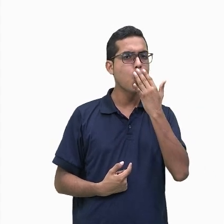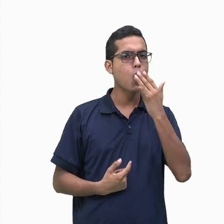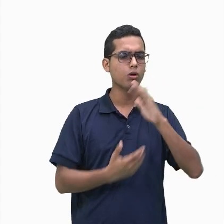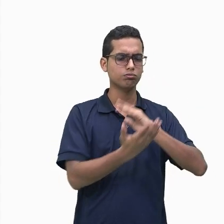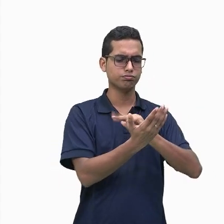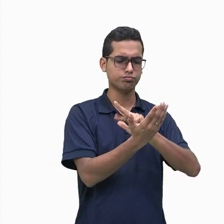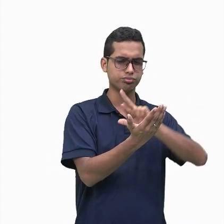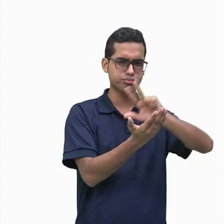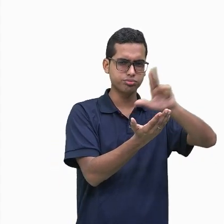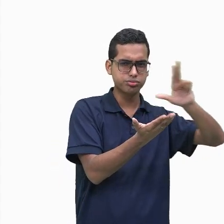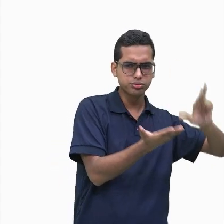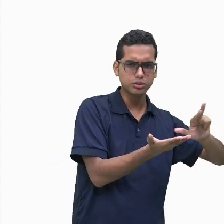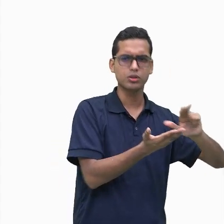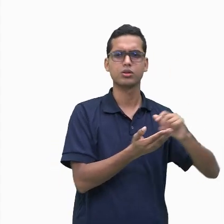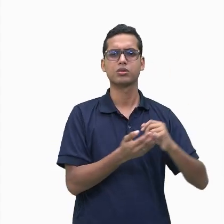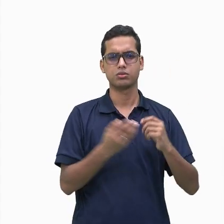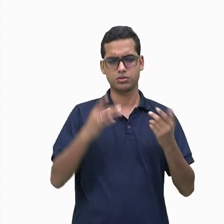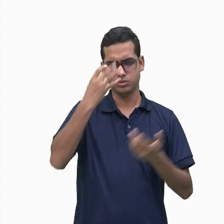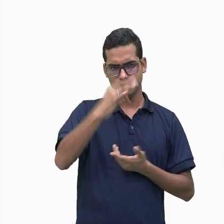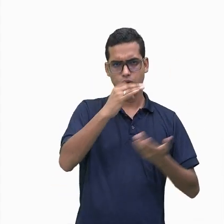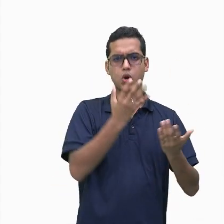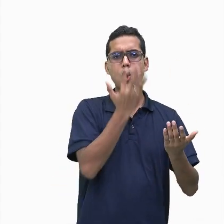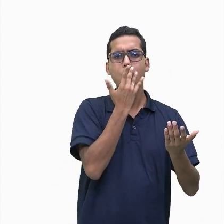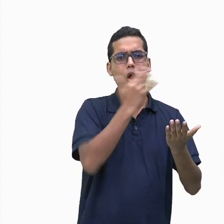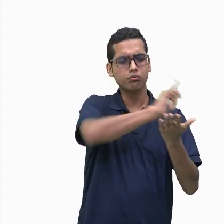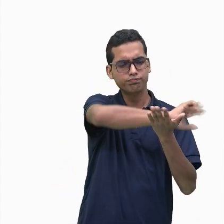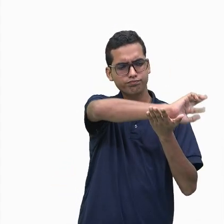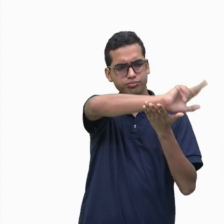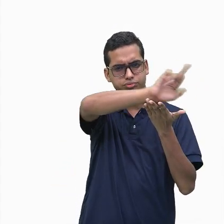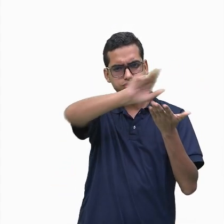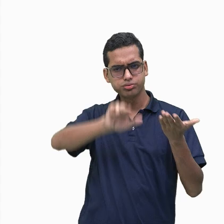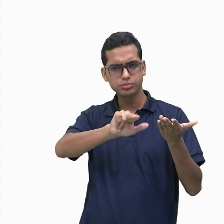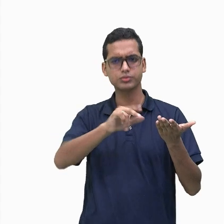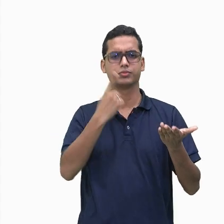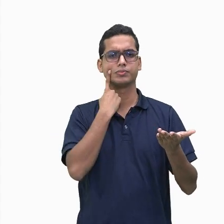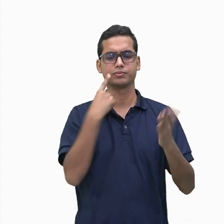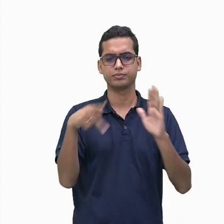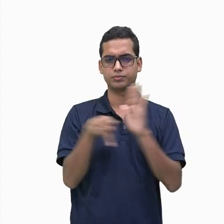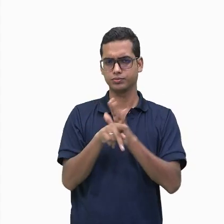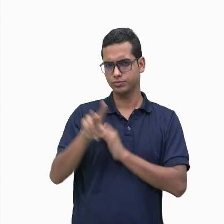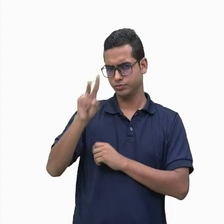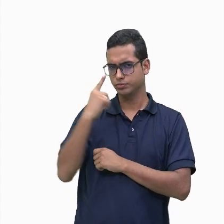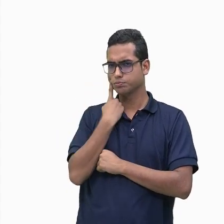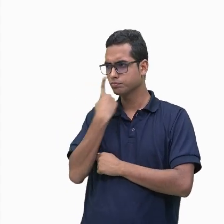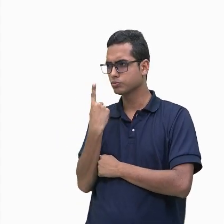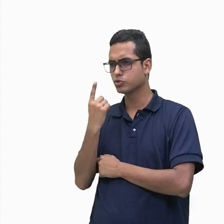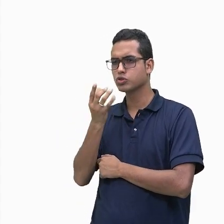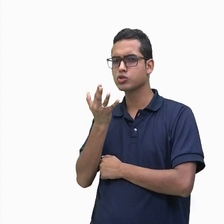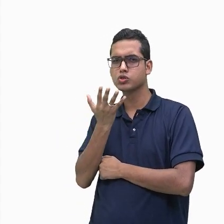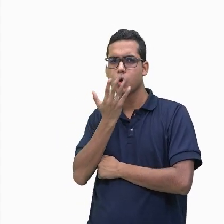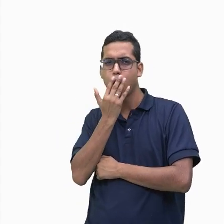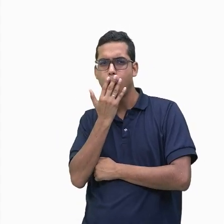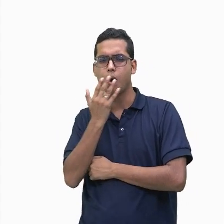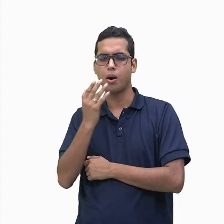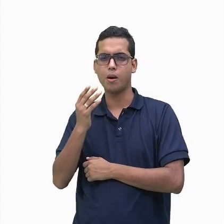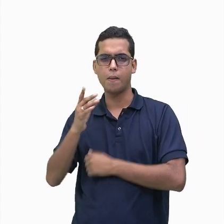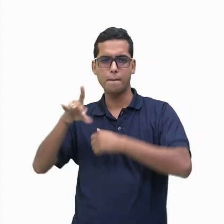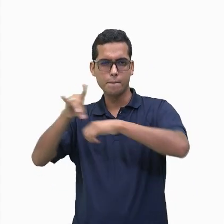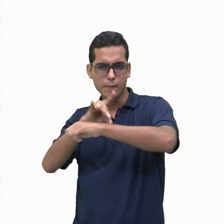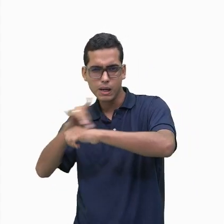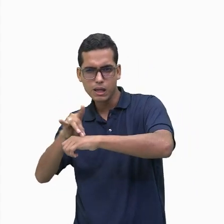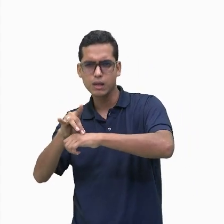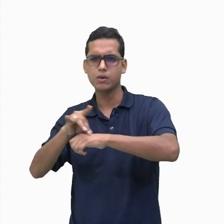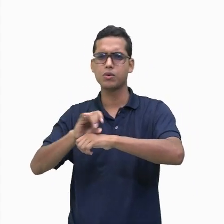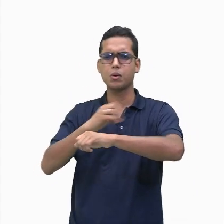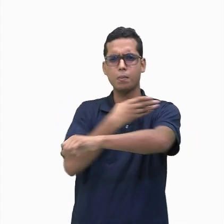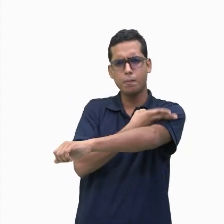e o preto, tá? Então, justamente vai utilizar outras cores até chegar em várias